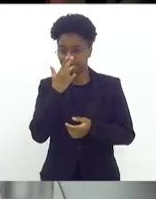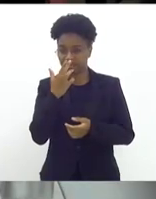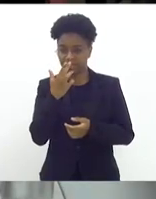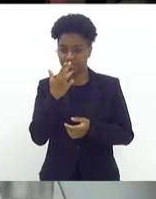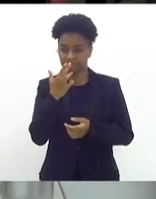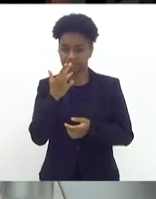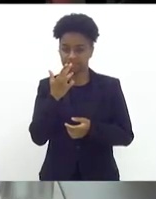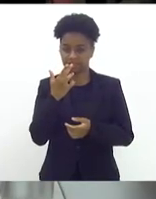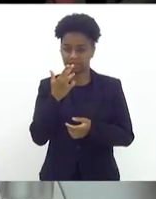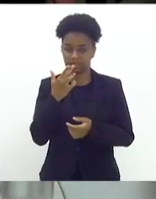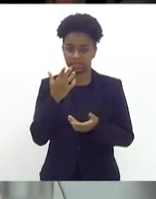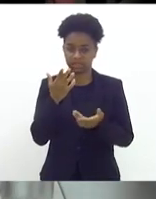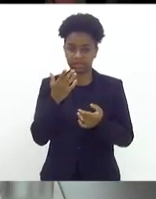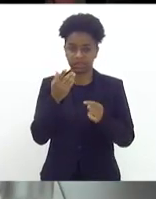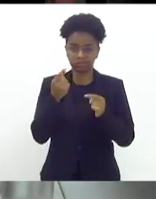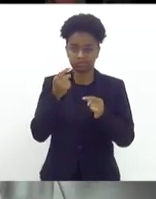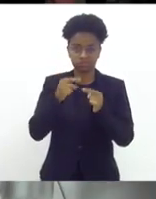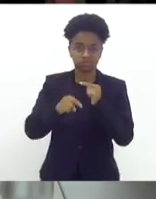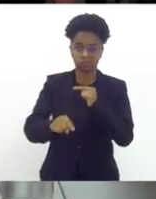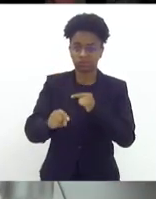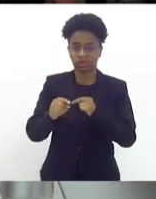vício de inconstitucionalidade.